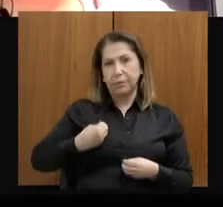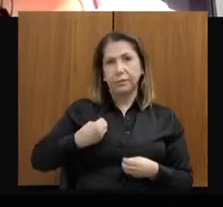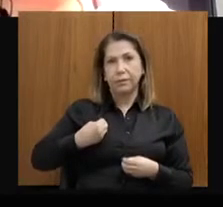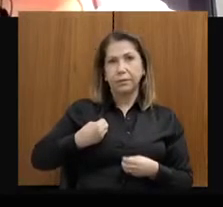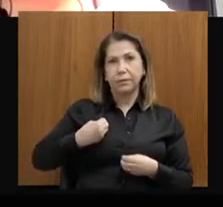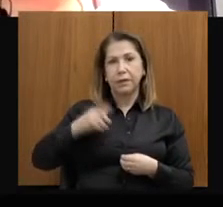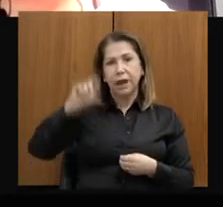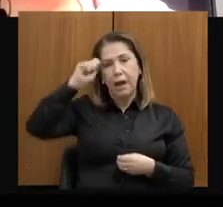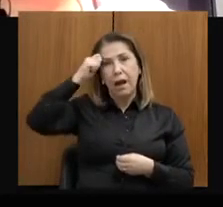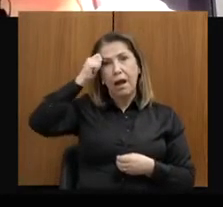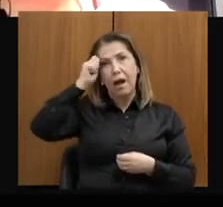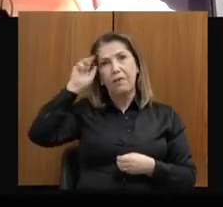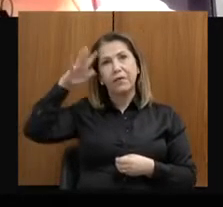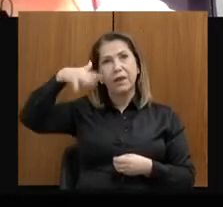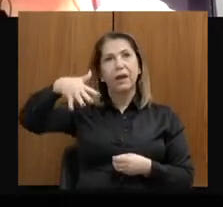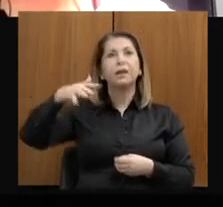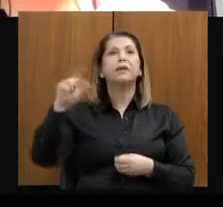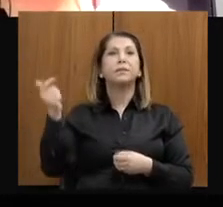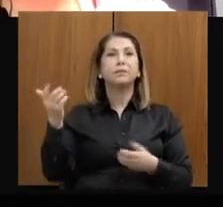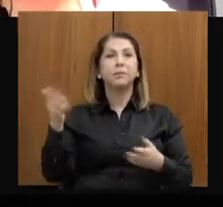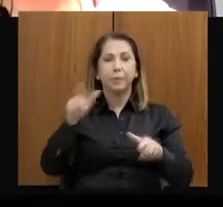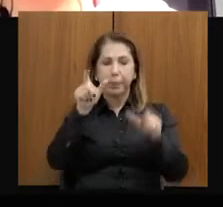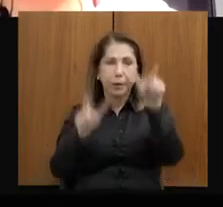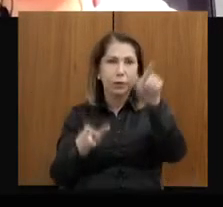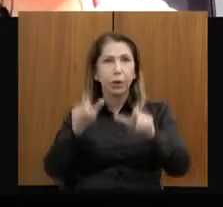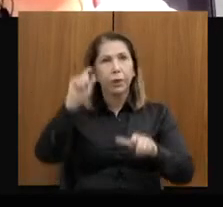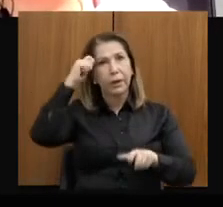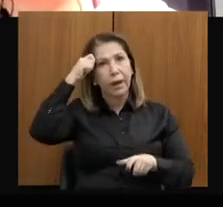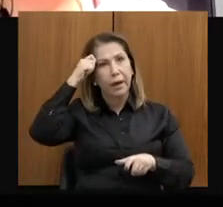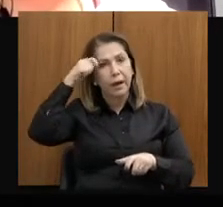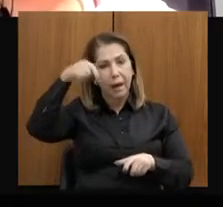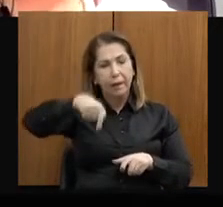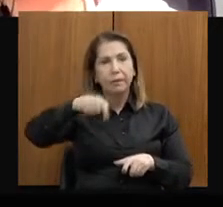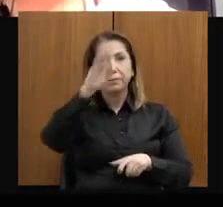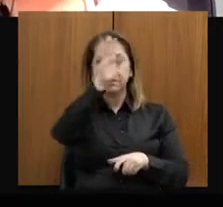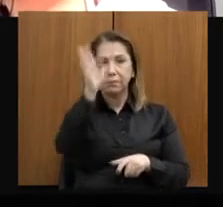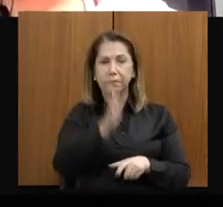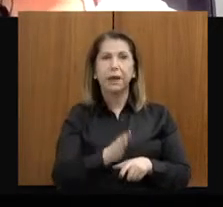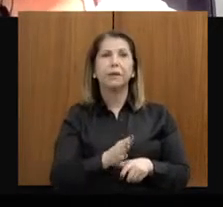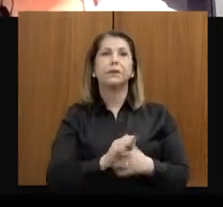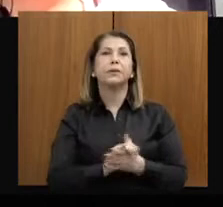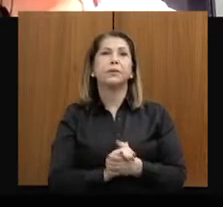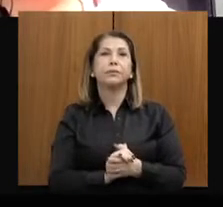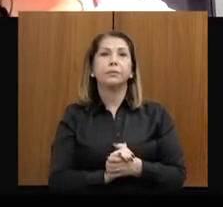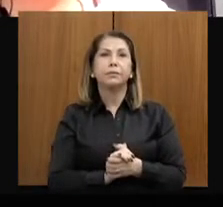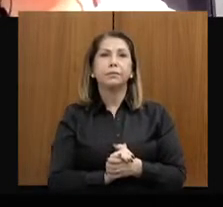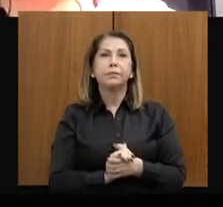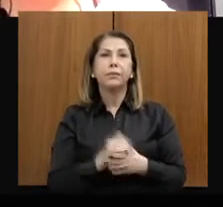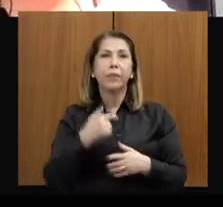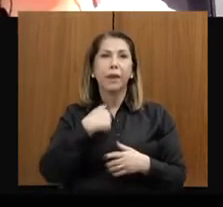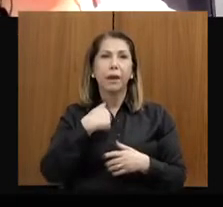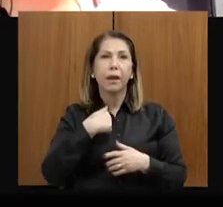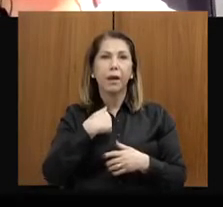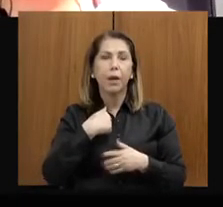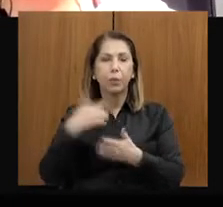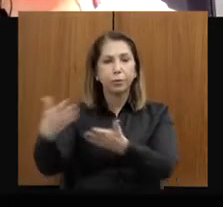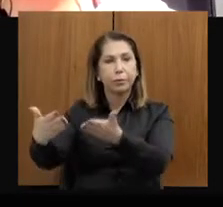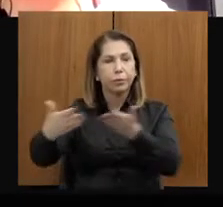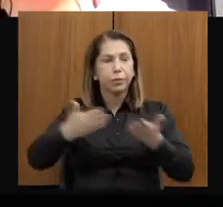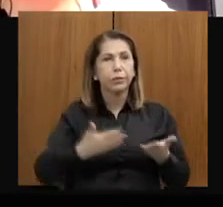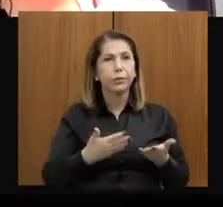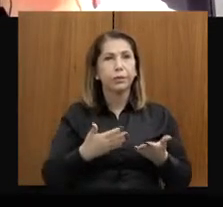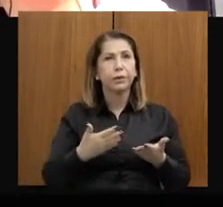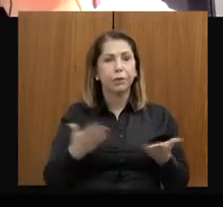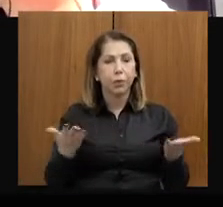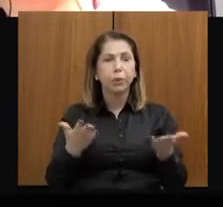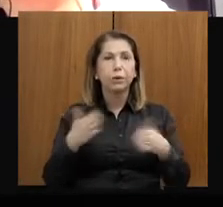africanas e negras nesse território e no Brasil e portanto eu comprar tanto eu convido para